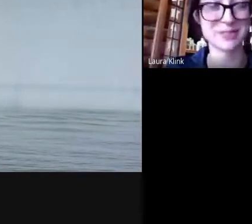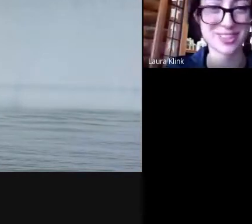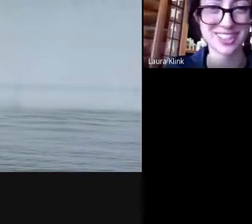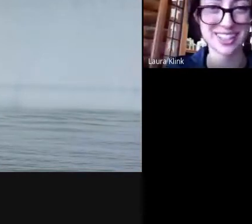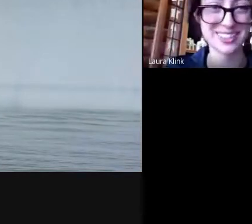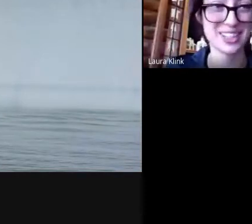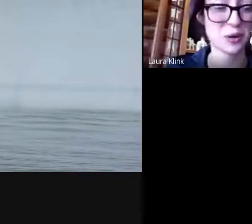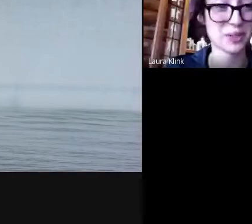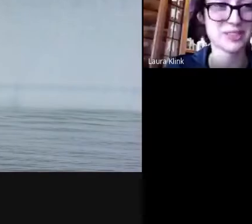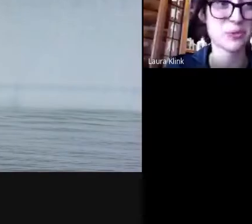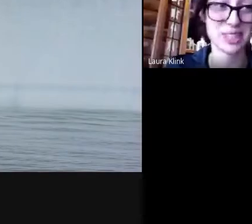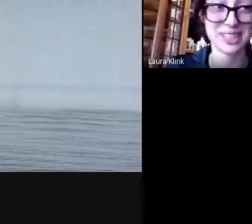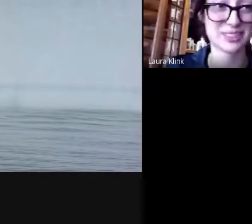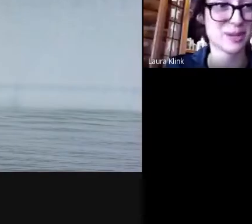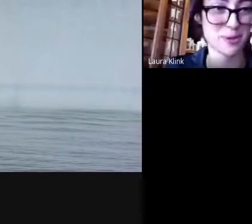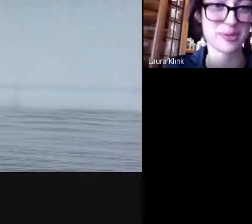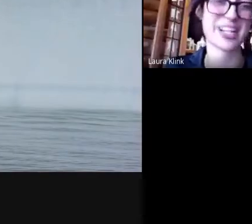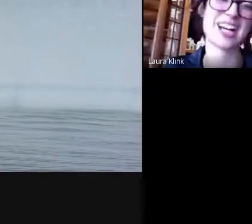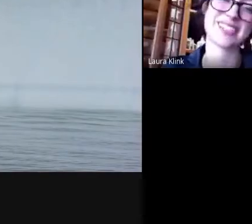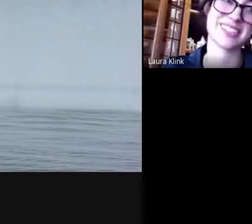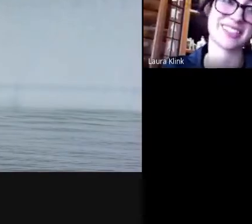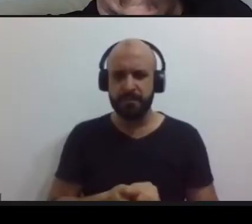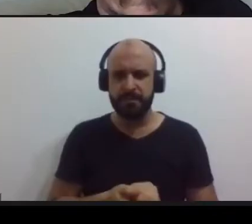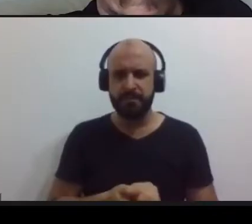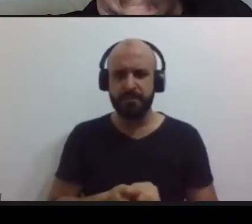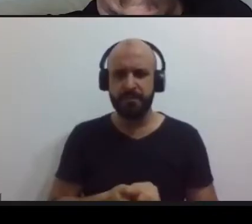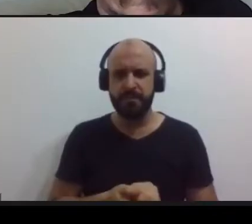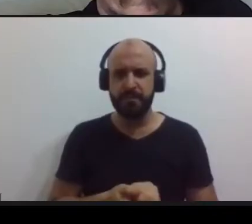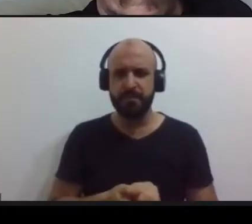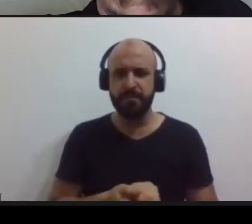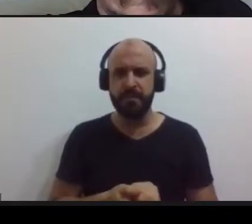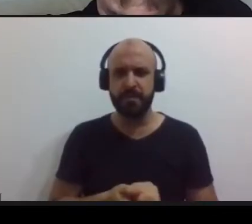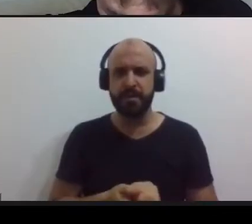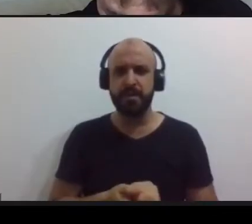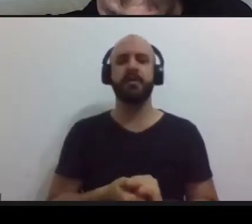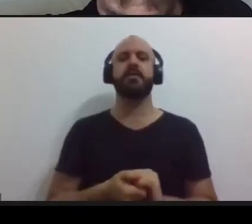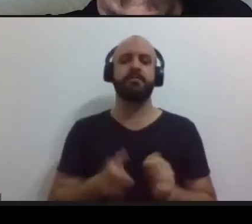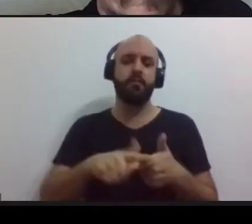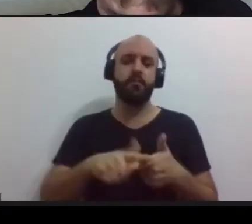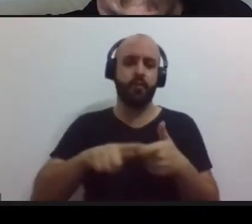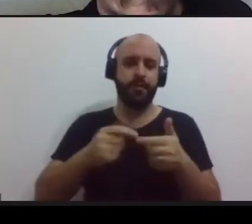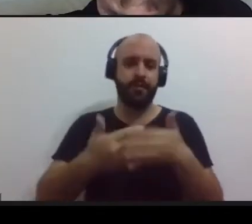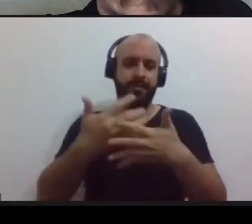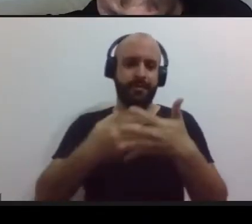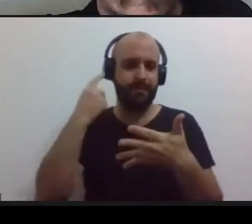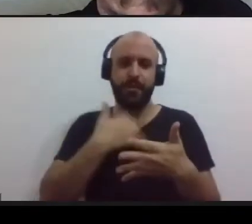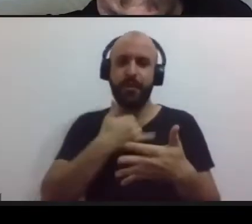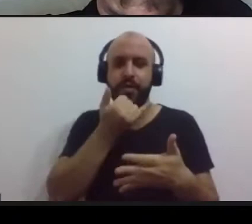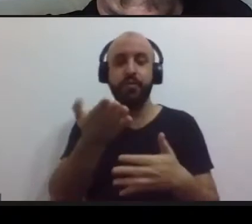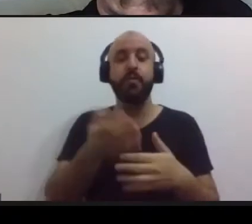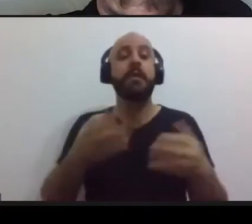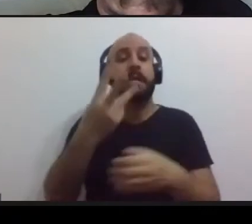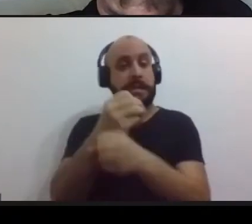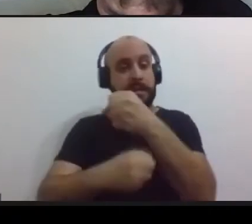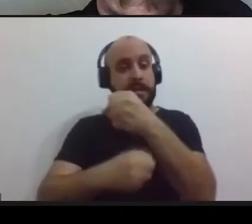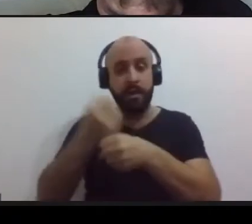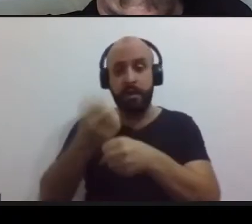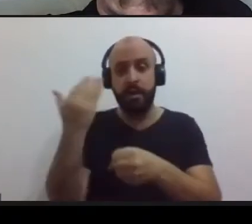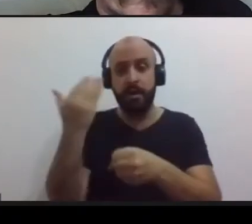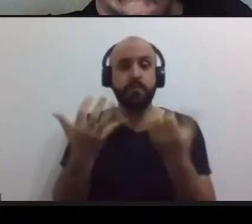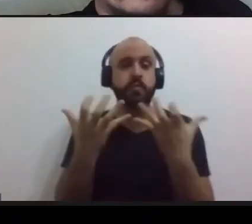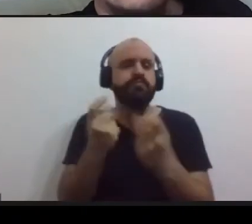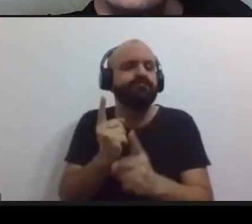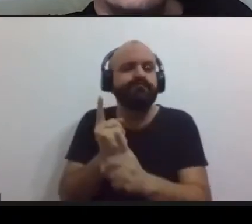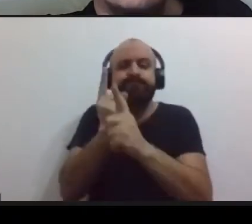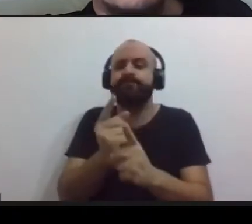sonharam em imaginar ou em descobrir dentro da própria casa, assim. Eu acho que 30 anos atrás, se eu quisesse encontrar o que está acontecendo de literatura